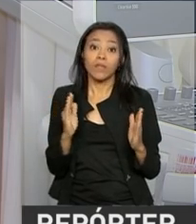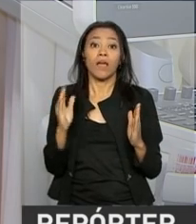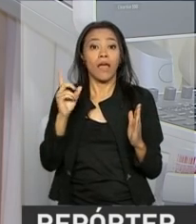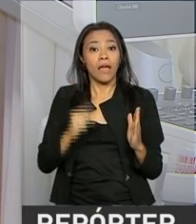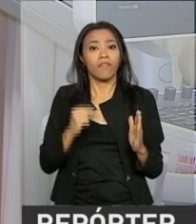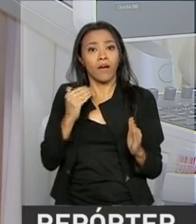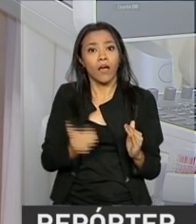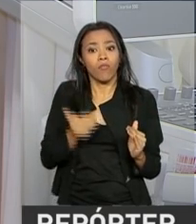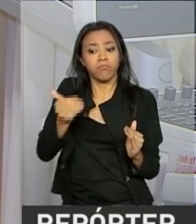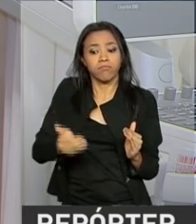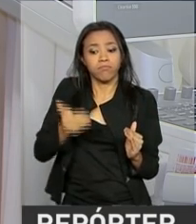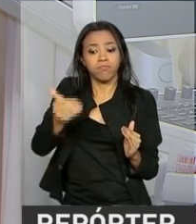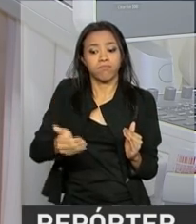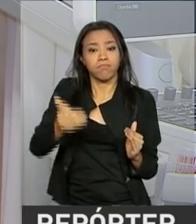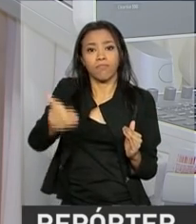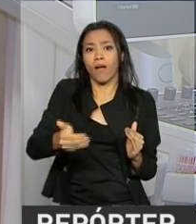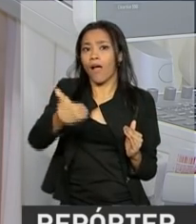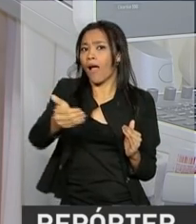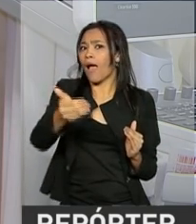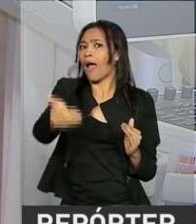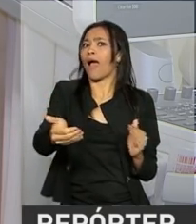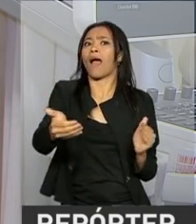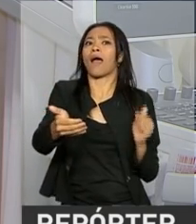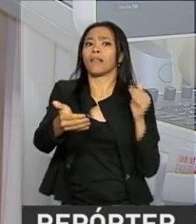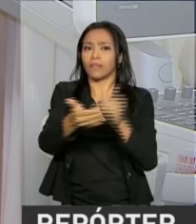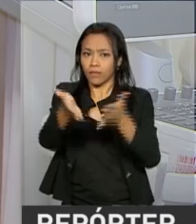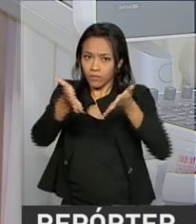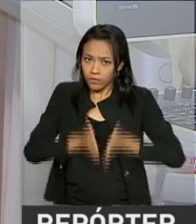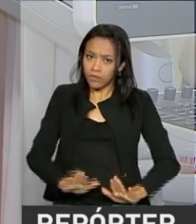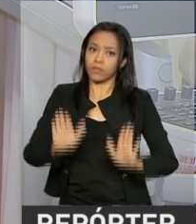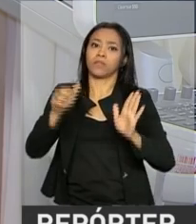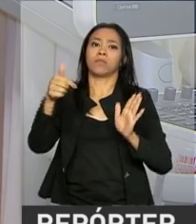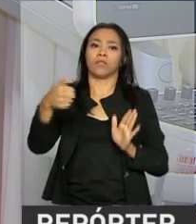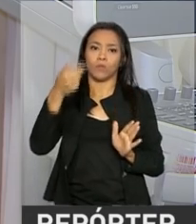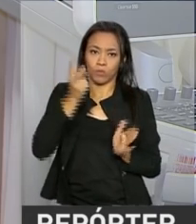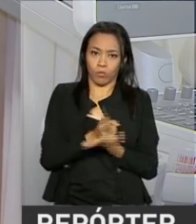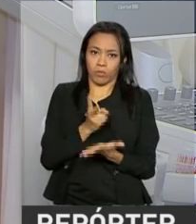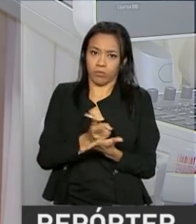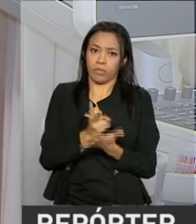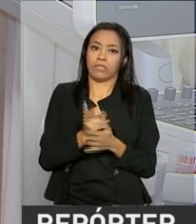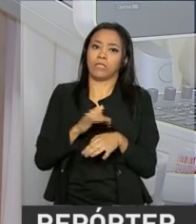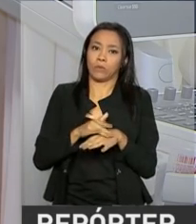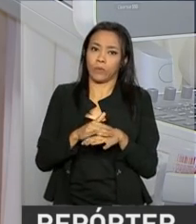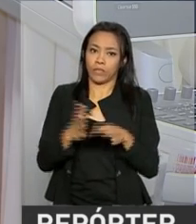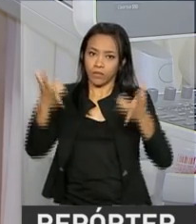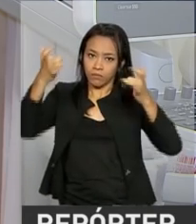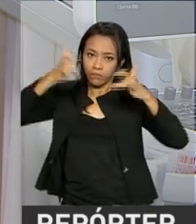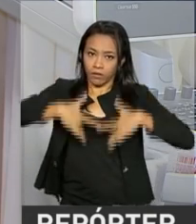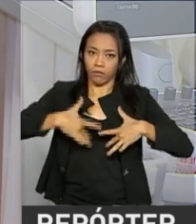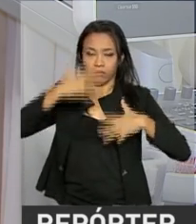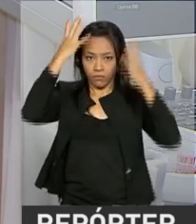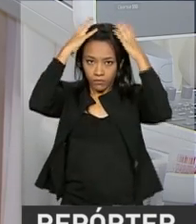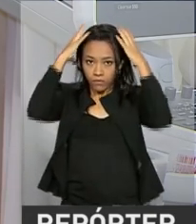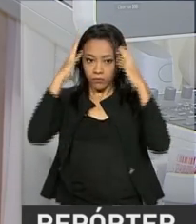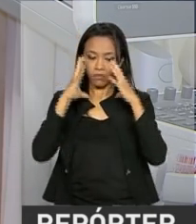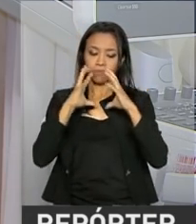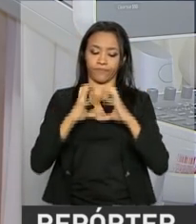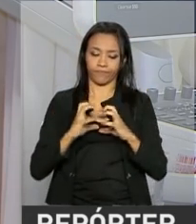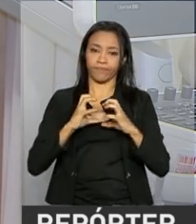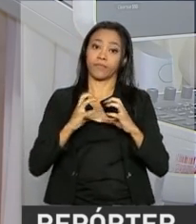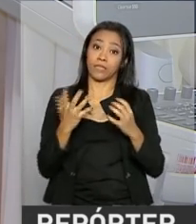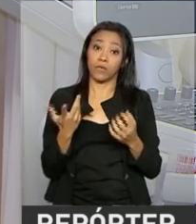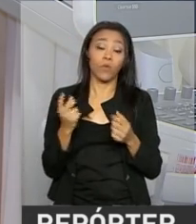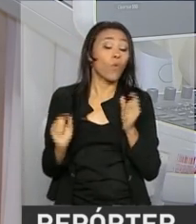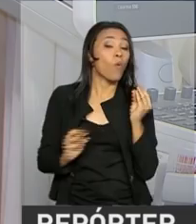progressiva ela vai persistindo até depois do Nascimento então assim a gente tem que primeiro